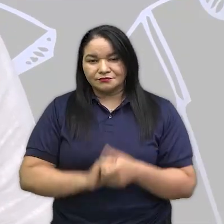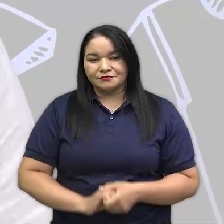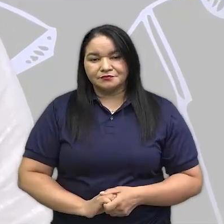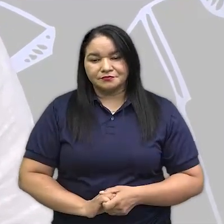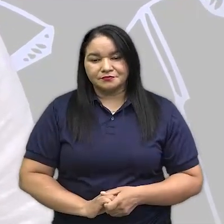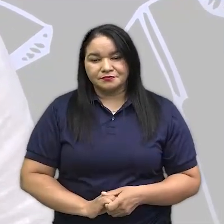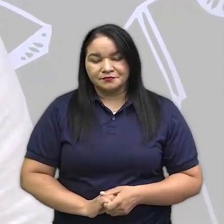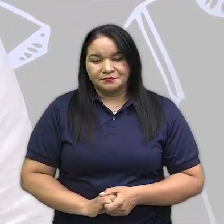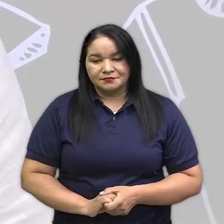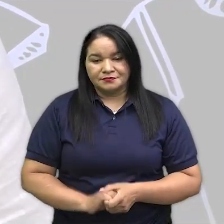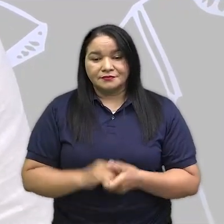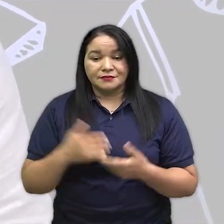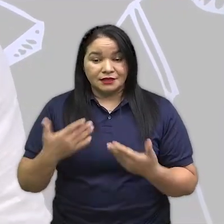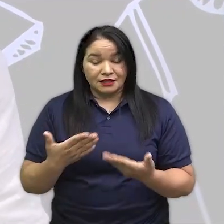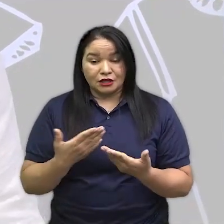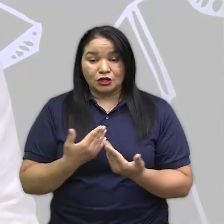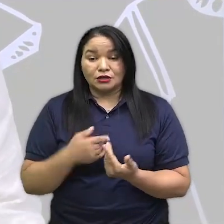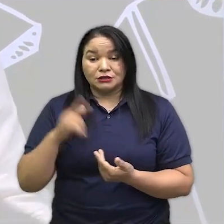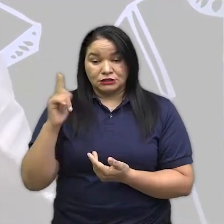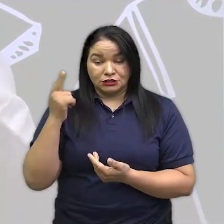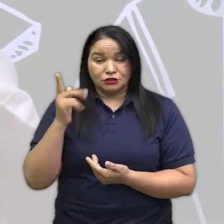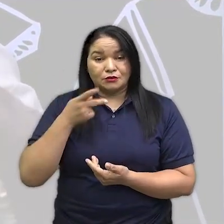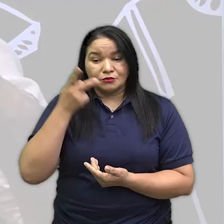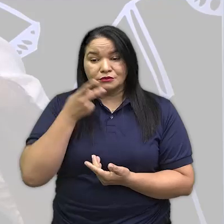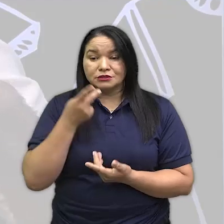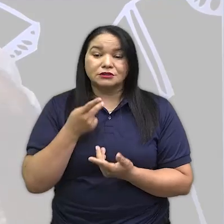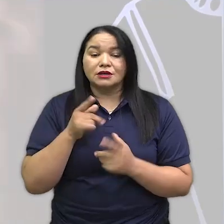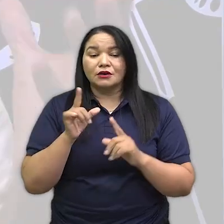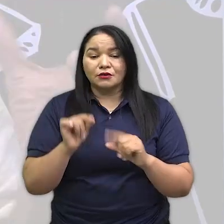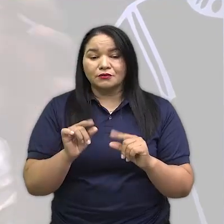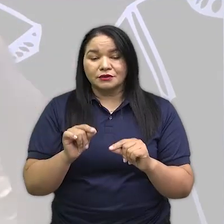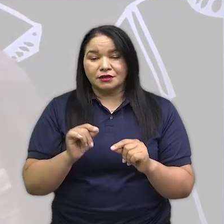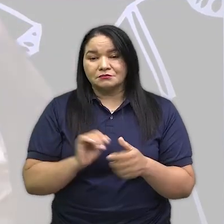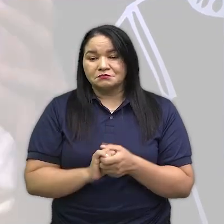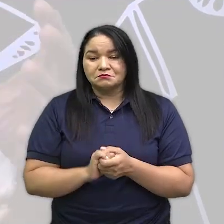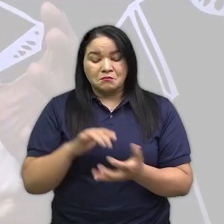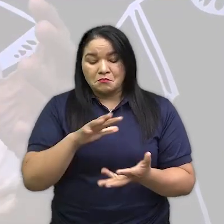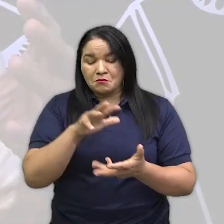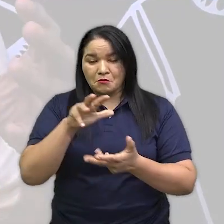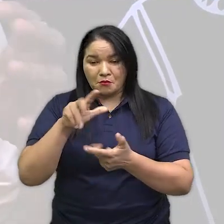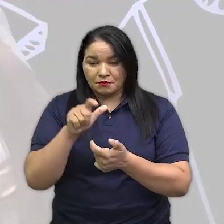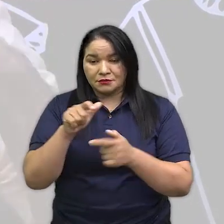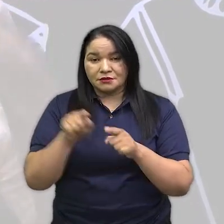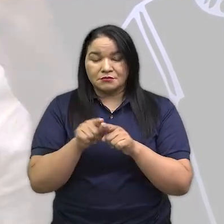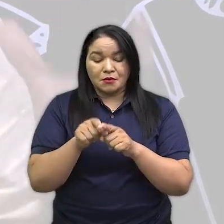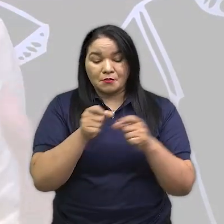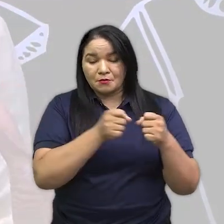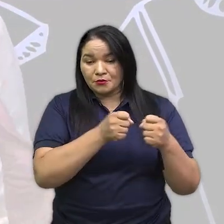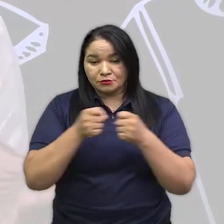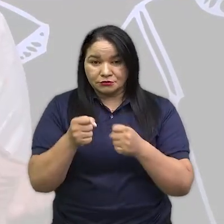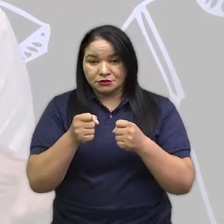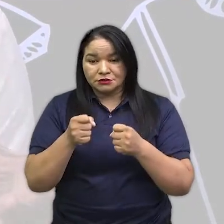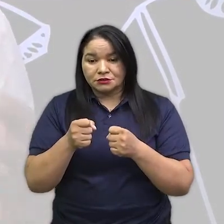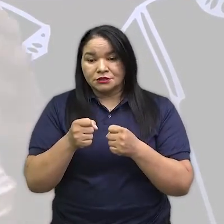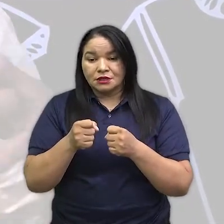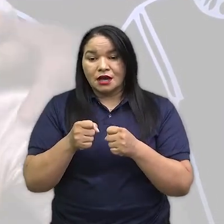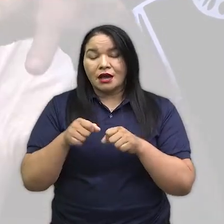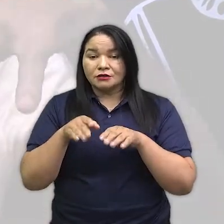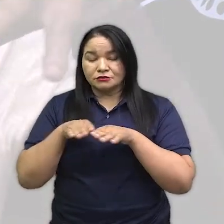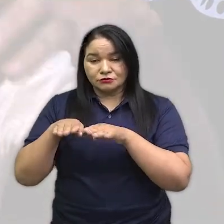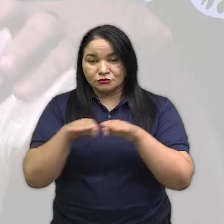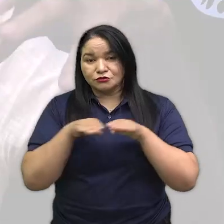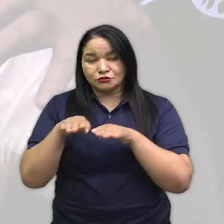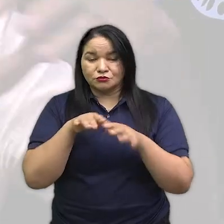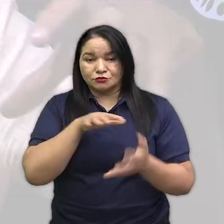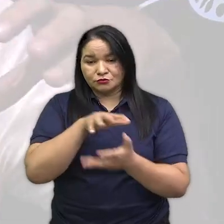A geopolítica ela tem a ver com a questão do mundial, né, do poder da hegemonia no mundo, né, dos grupos